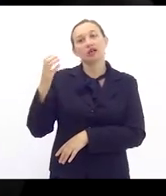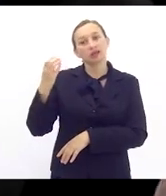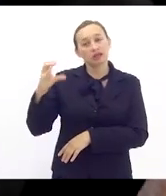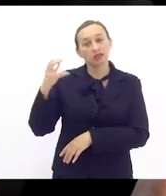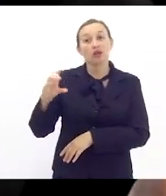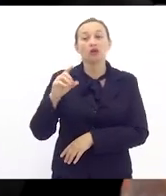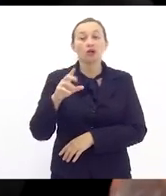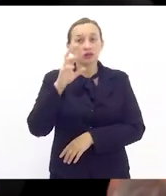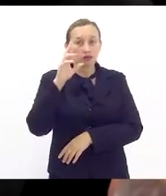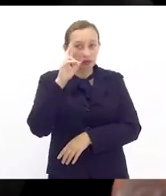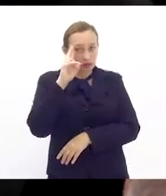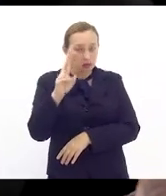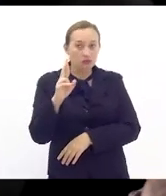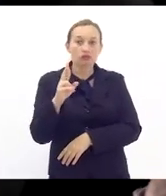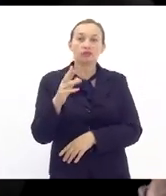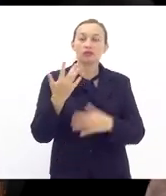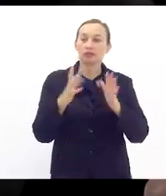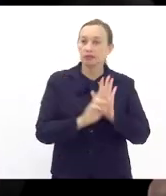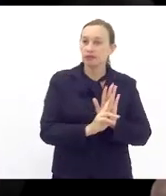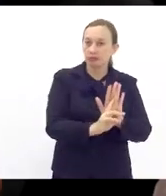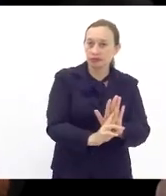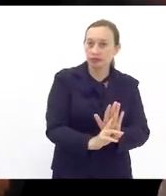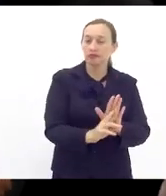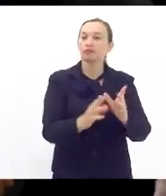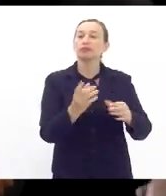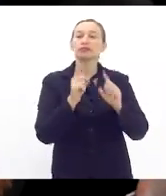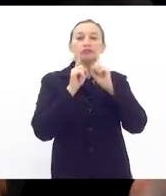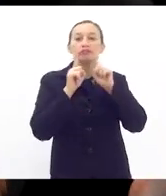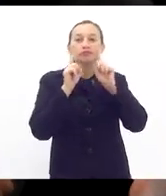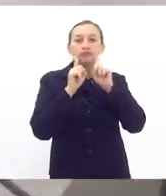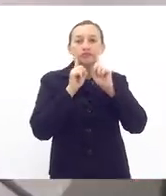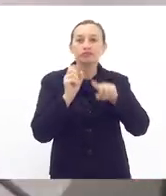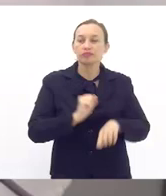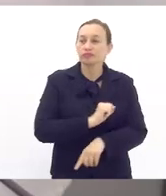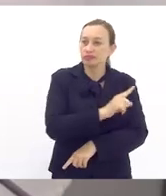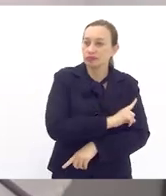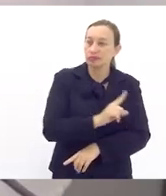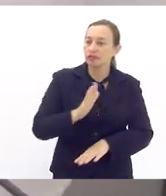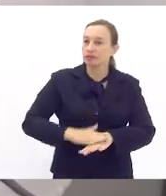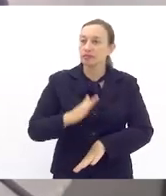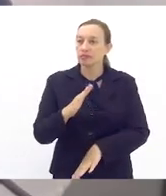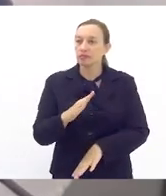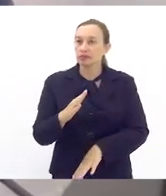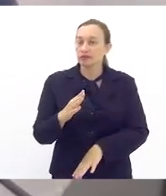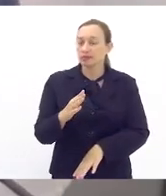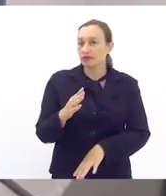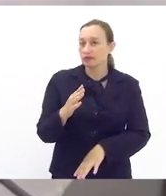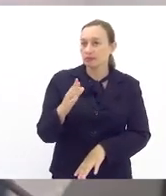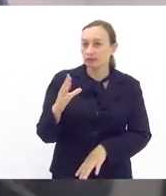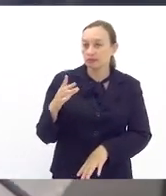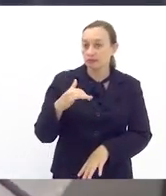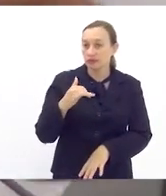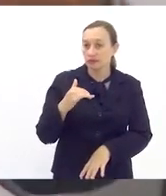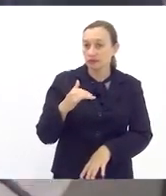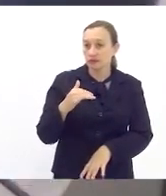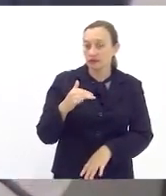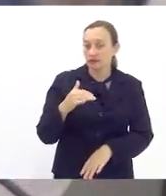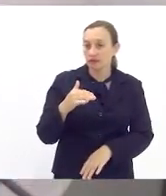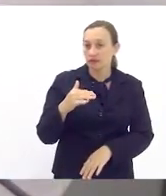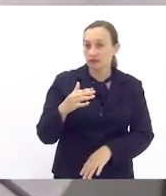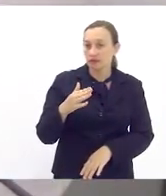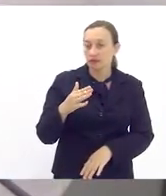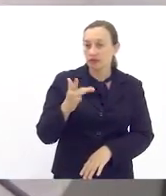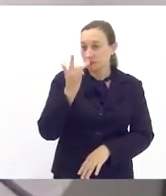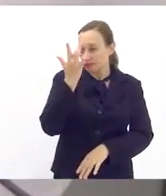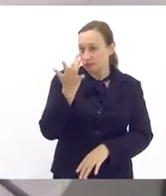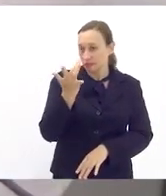também Maricá representa São Gonçalo é muito mais prático logisticamente o serviço de urgência está onde já esteve por